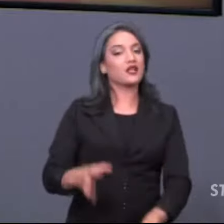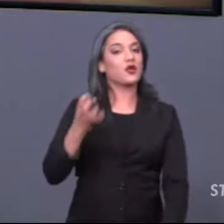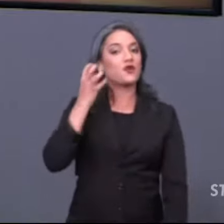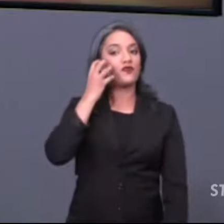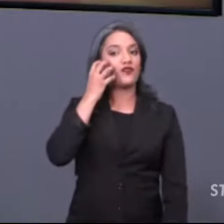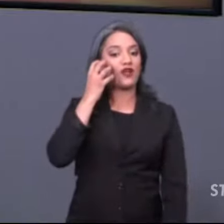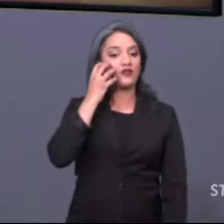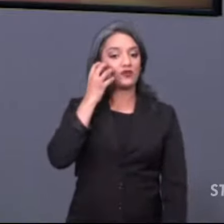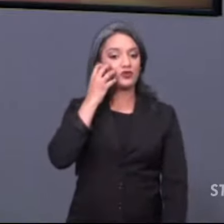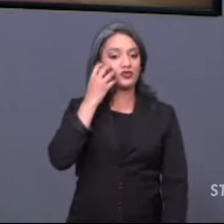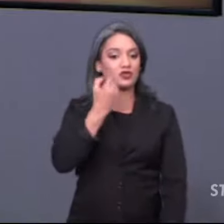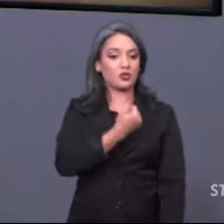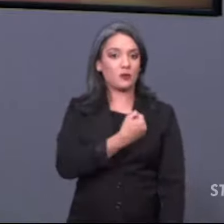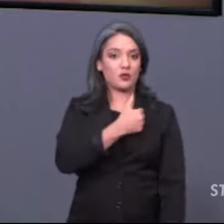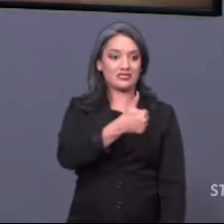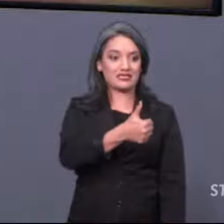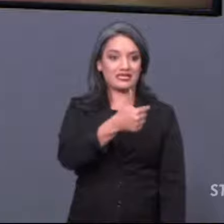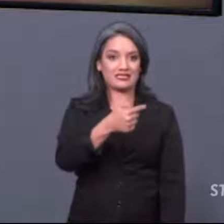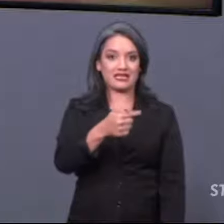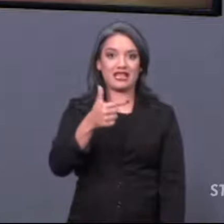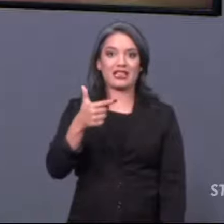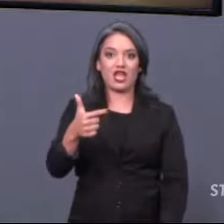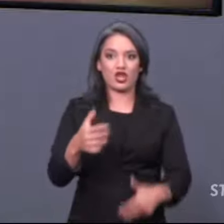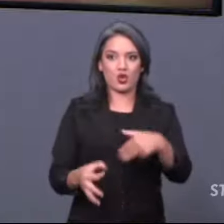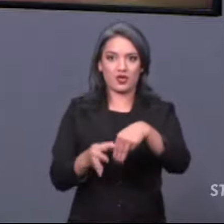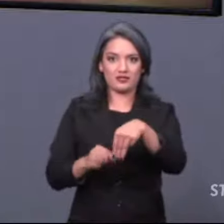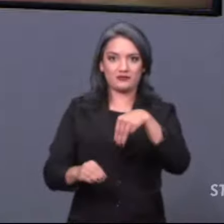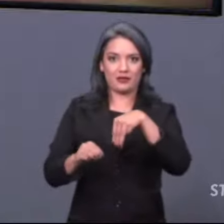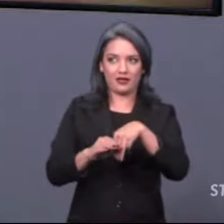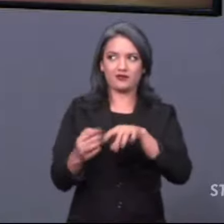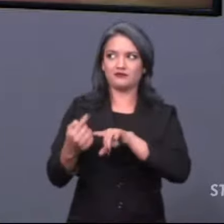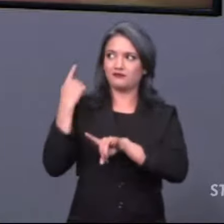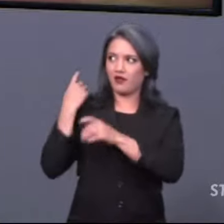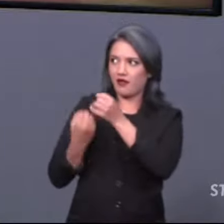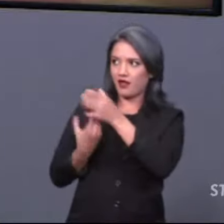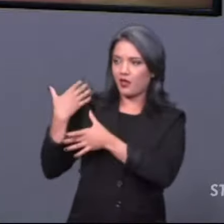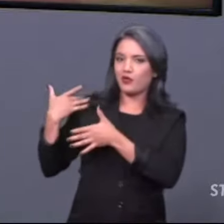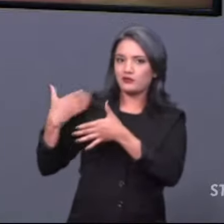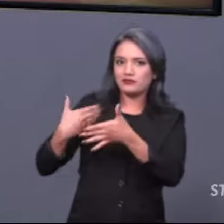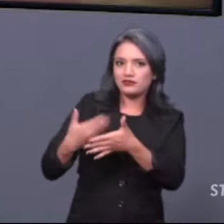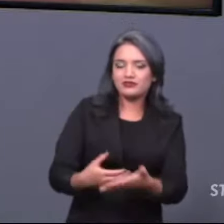número 172 desde a criação do Supremo Tribunal Federal,